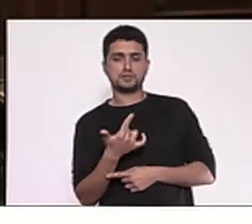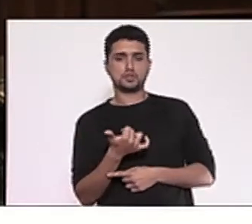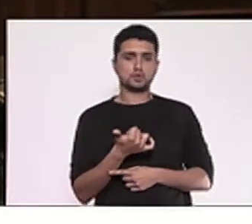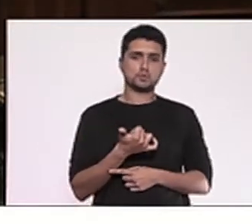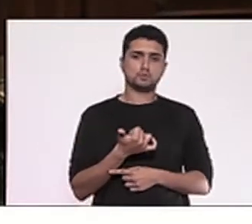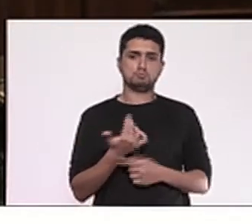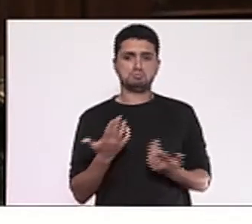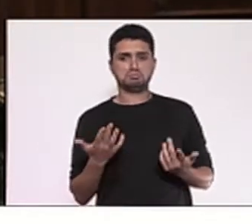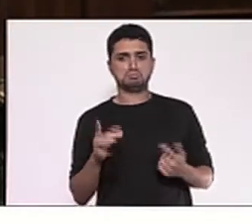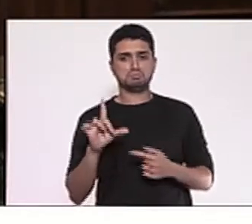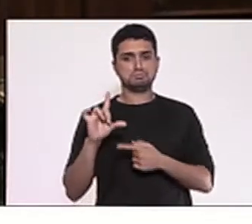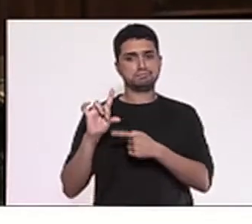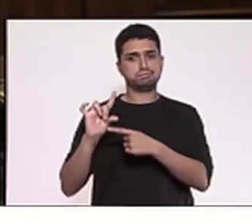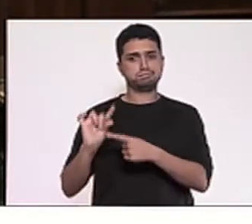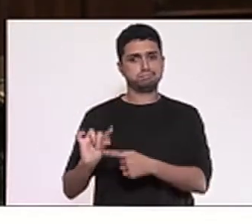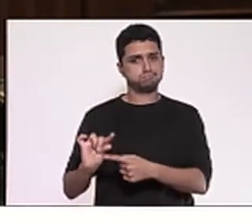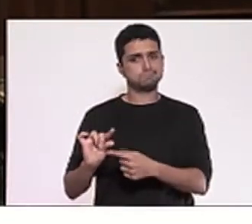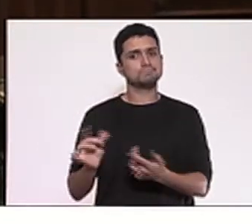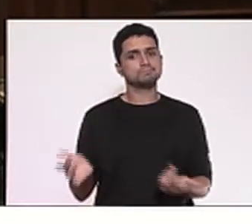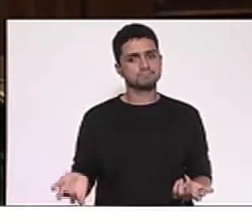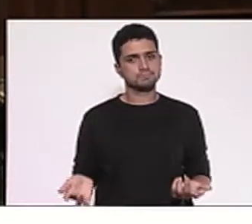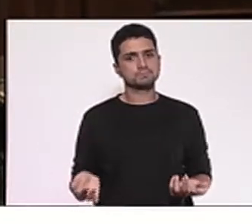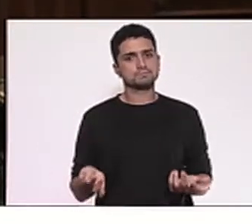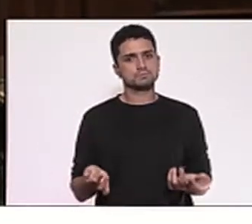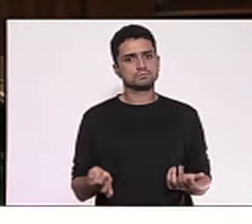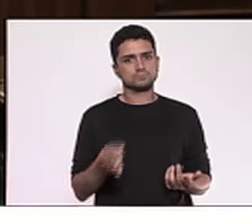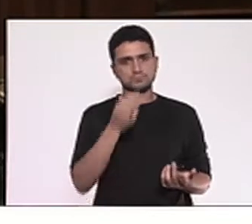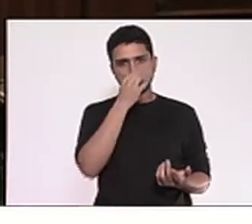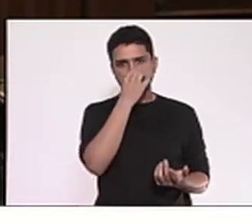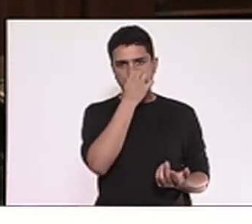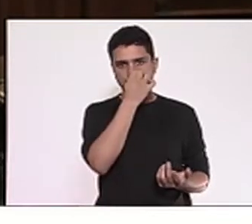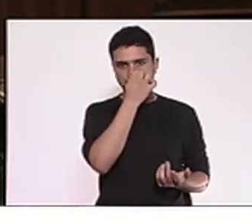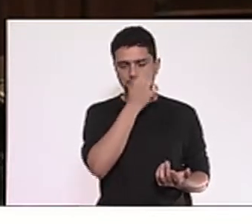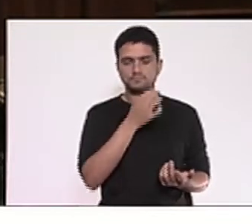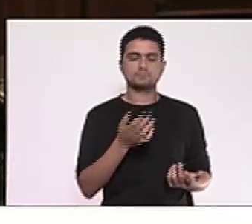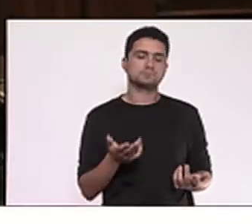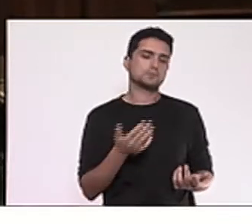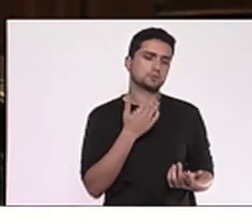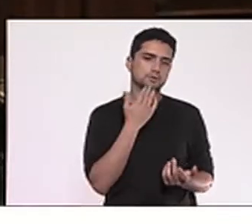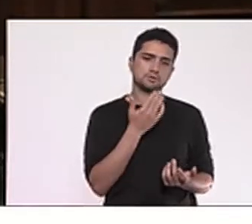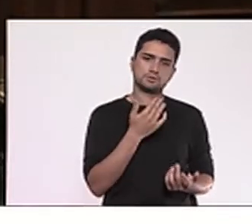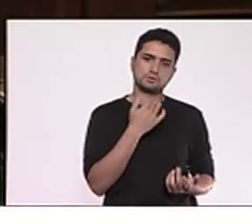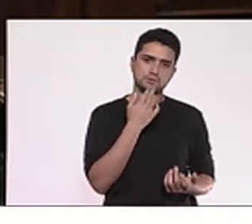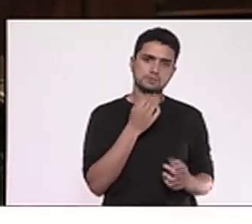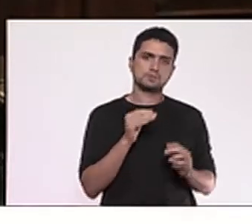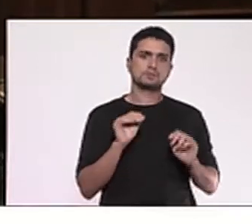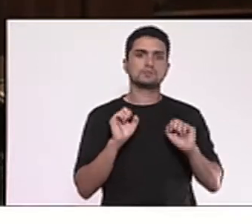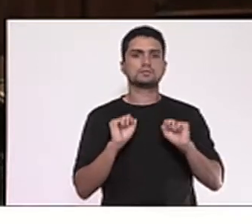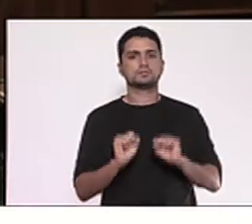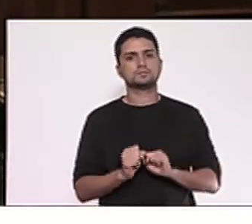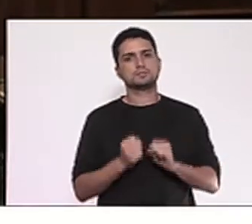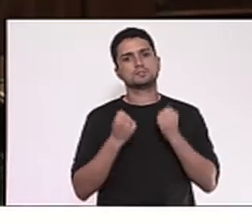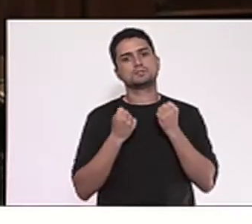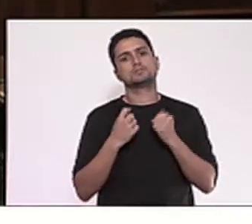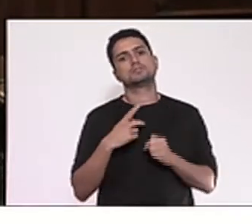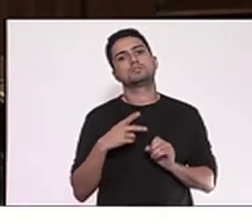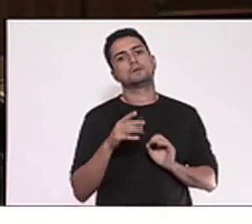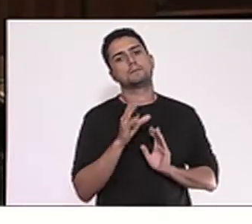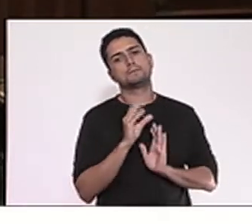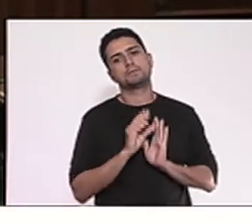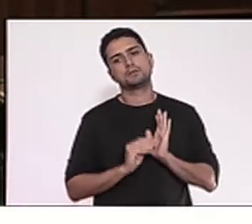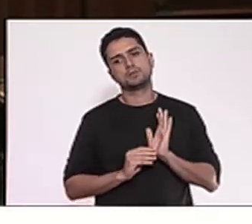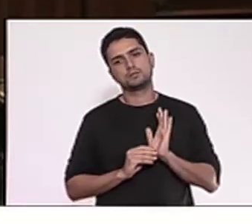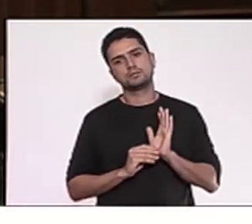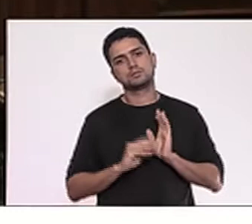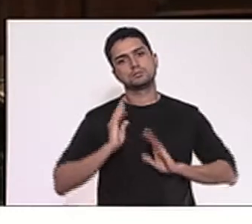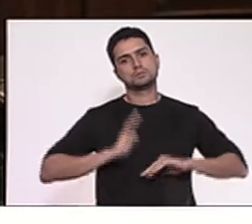21%. De novo, quero aqui explorar as contradições. Não me venha defender a pauta do Sindicato Estadual dos Profissionais